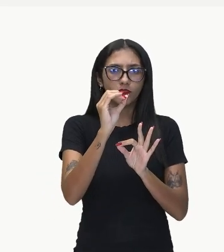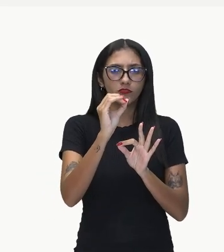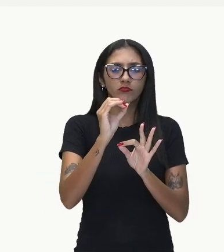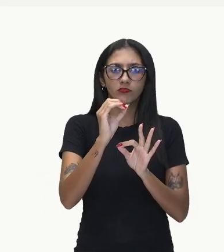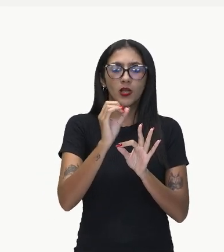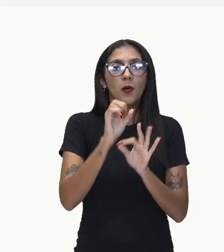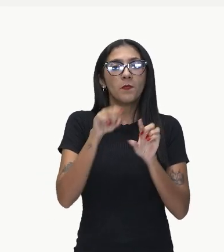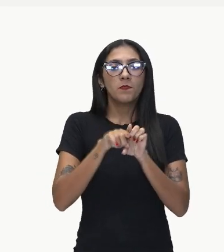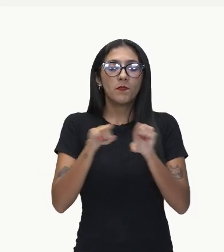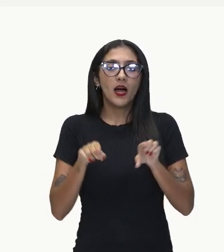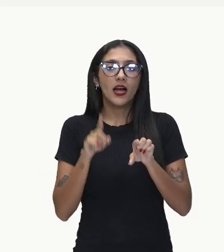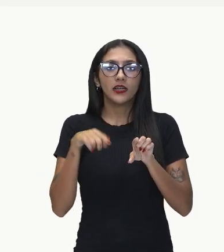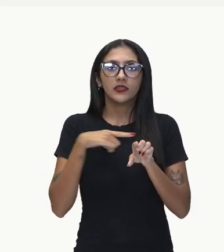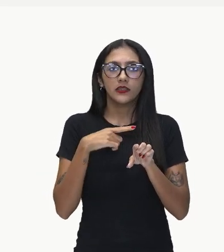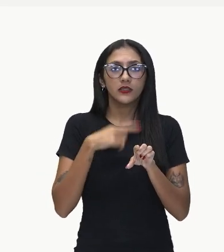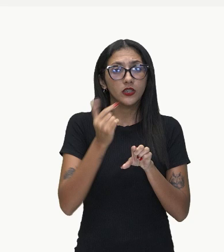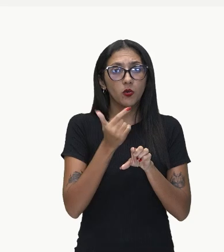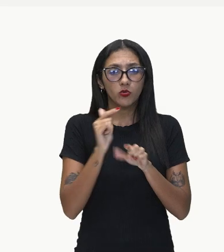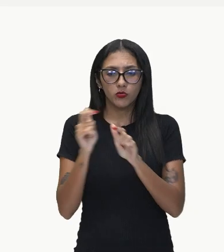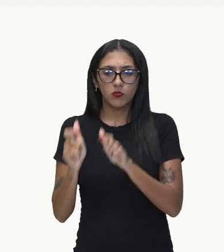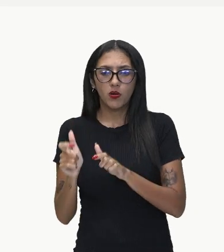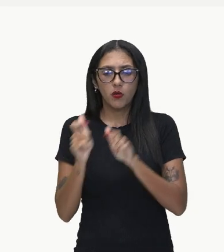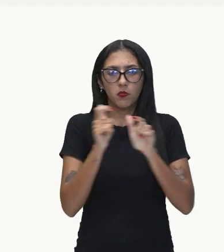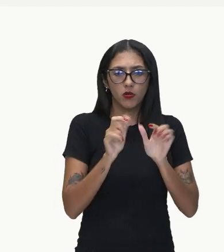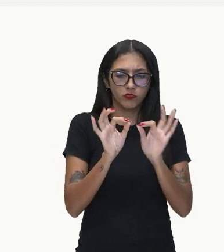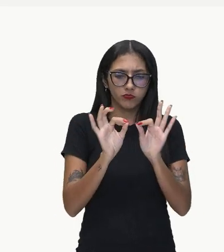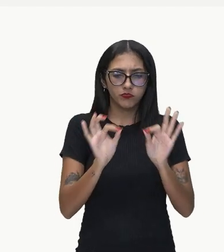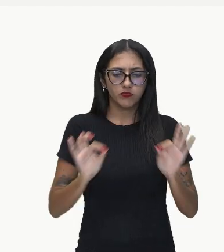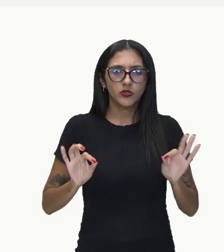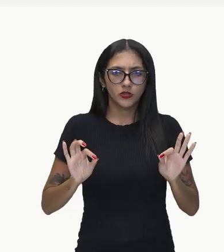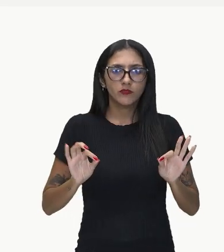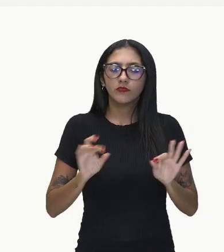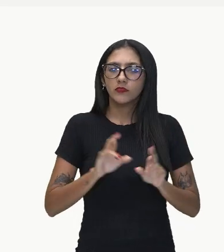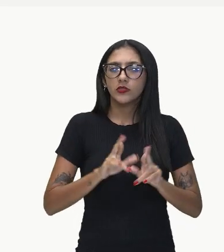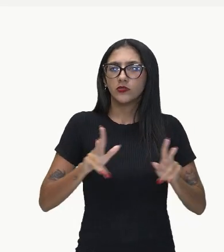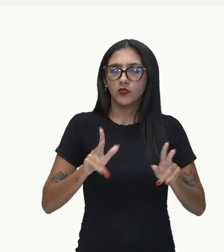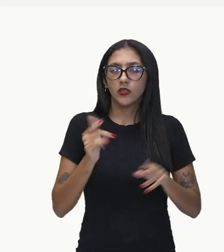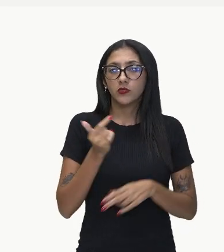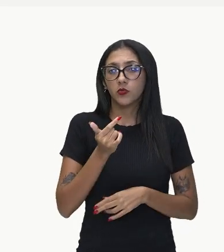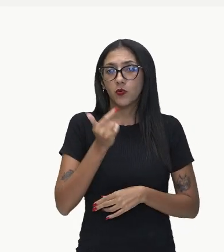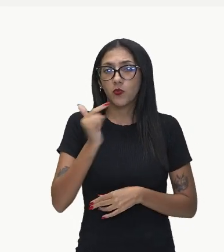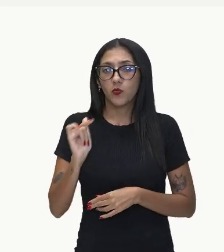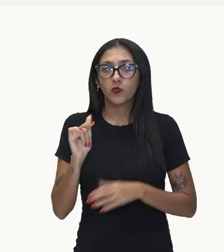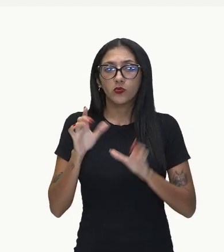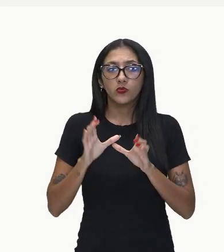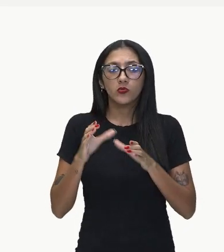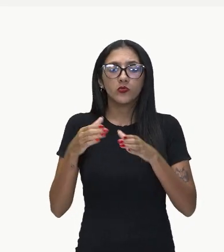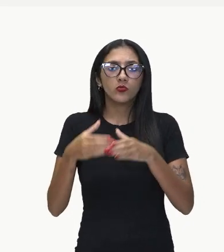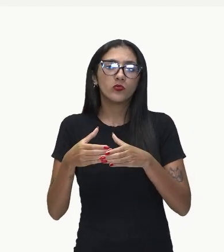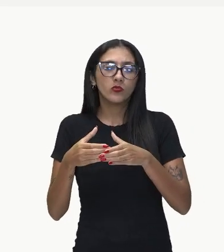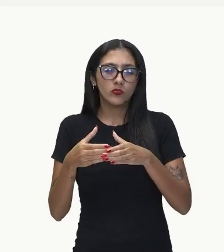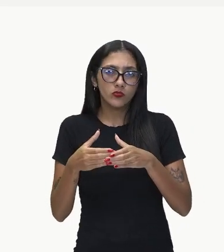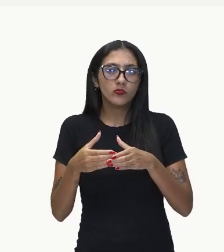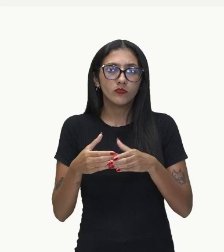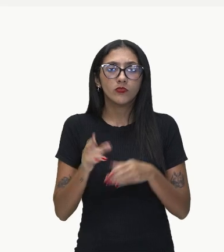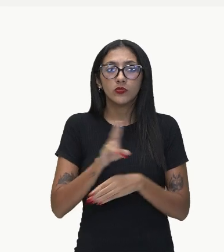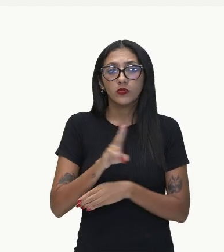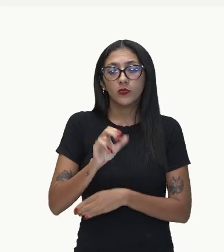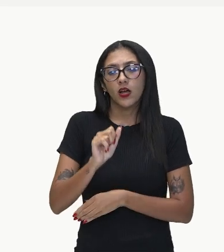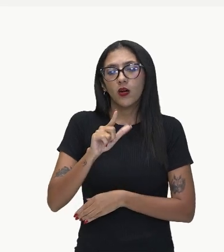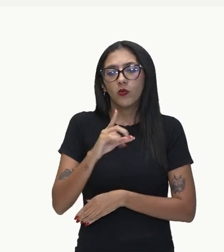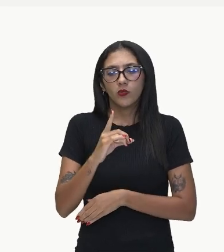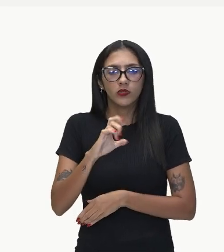ter uma cetona, e sim um grupo orgânico chamado de